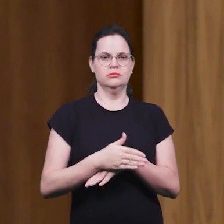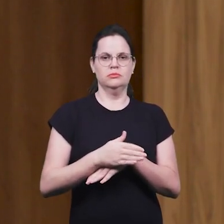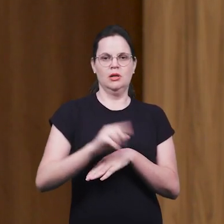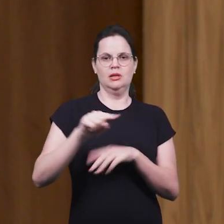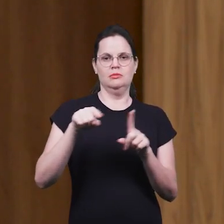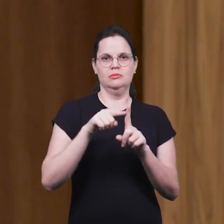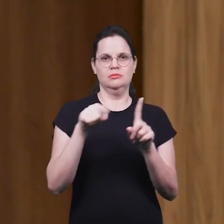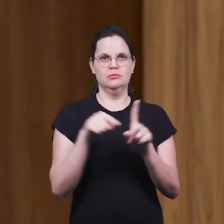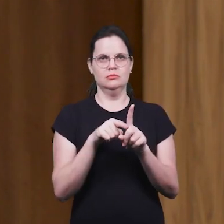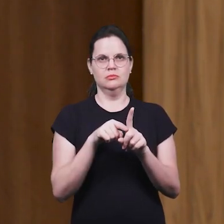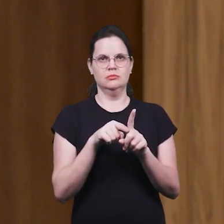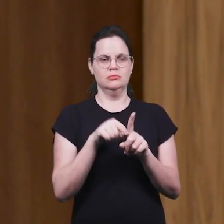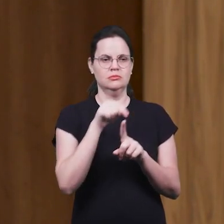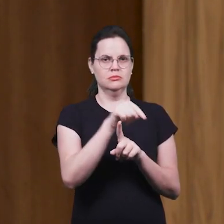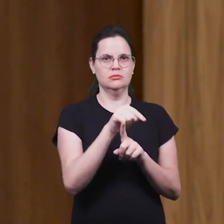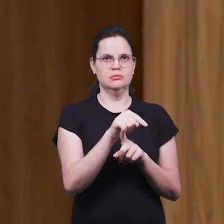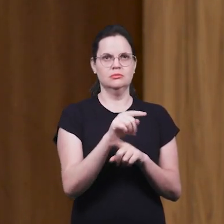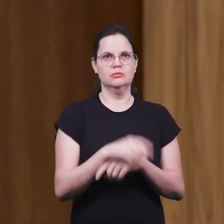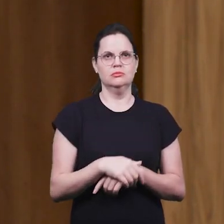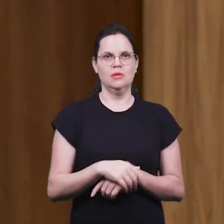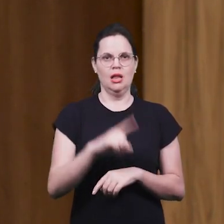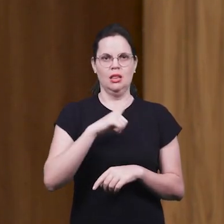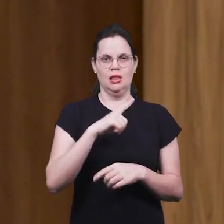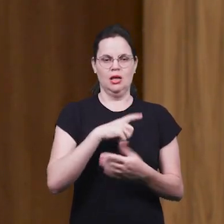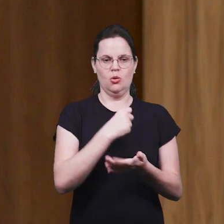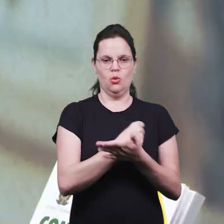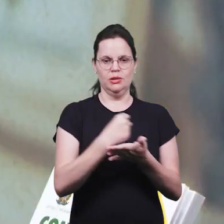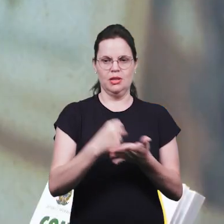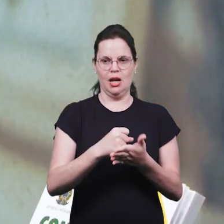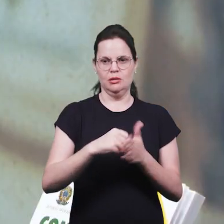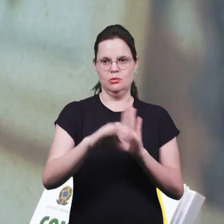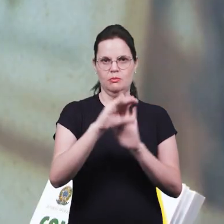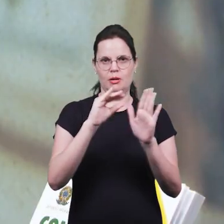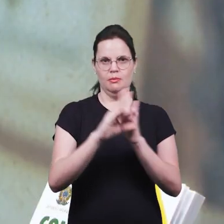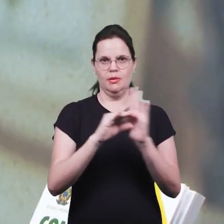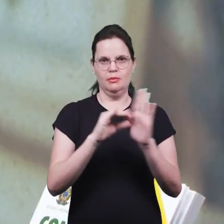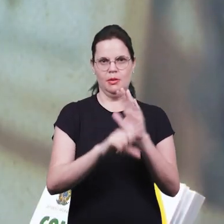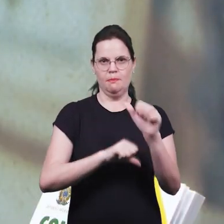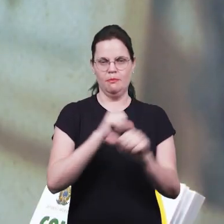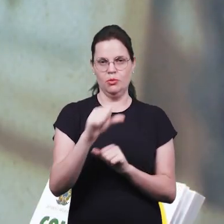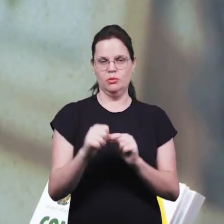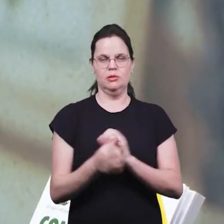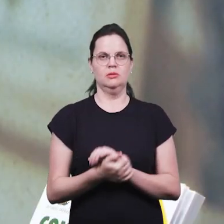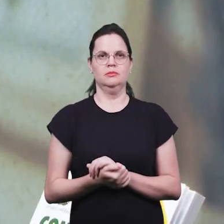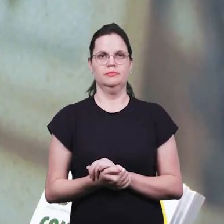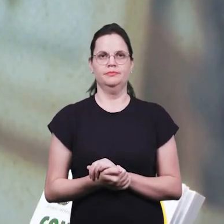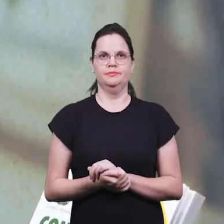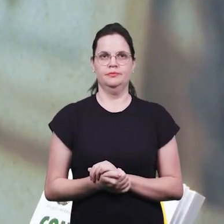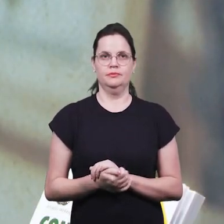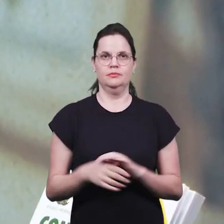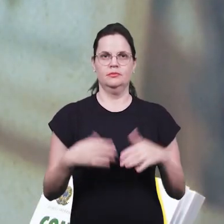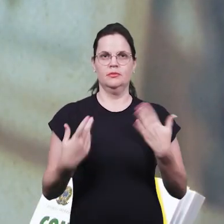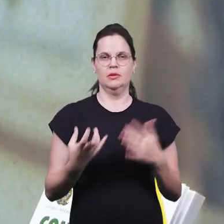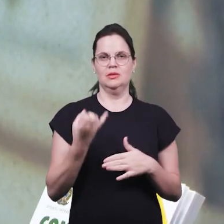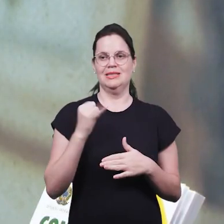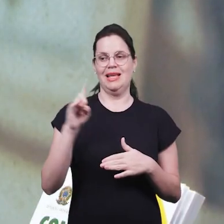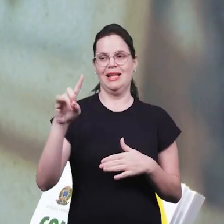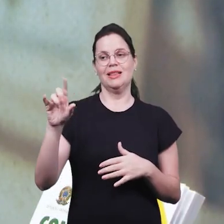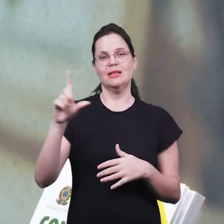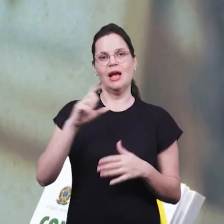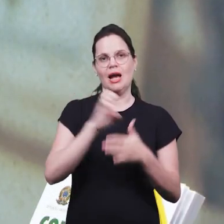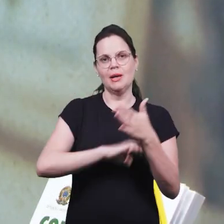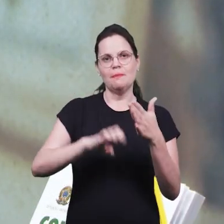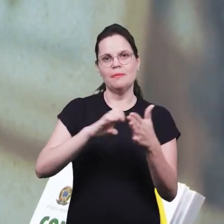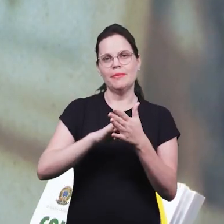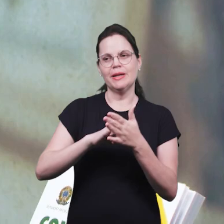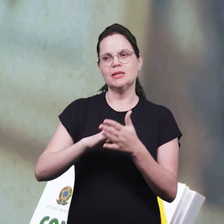mudança ali imediata no seu contrato de trabalho? Sim, a empresa ela tem que, quando ela recebe a notícia